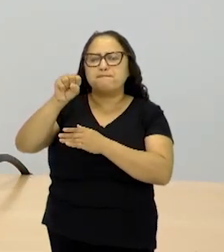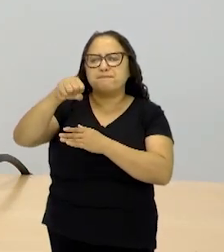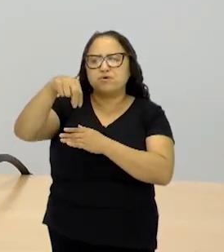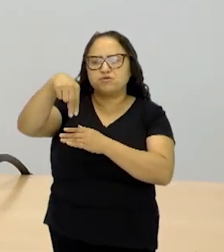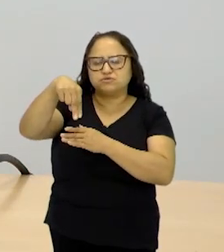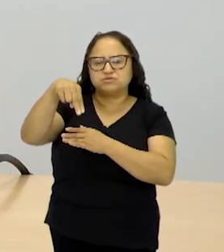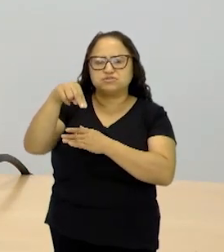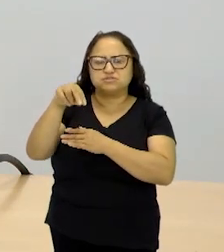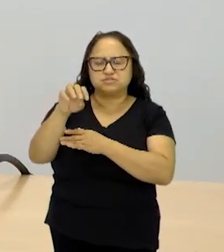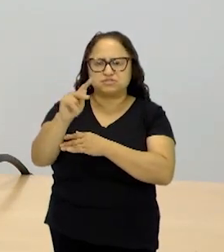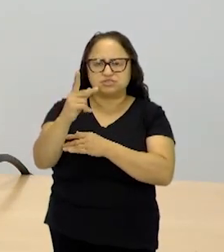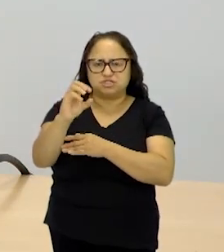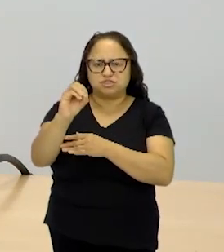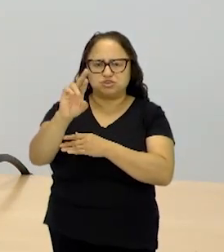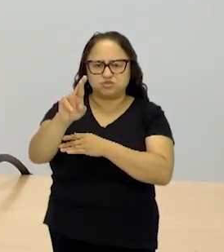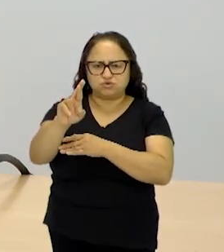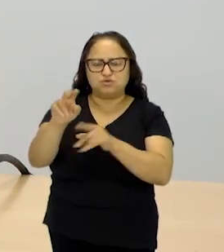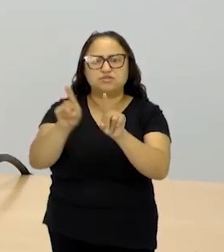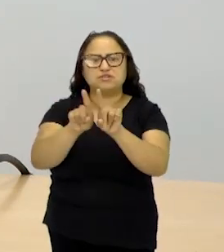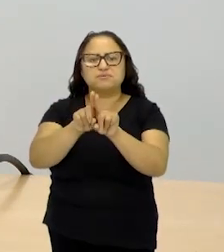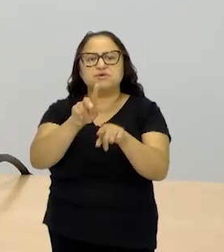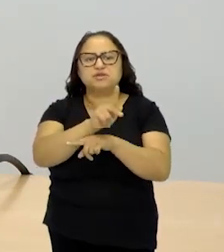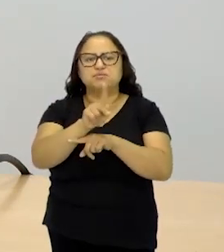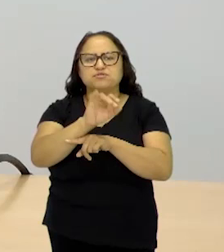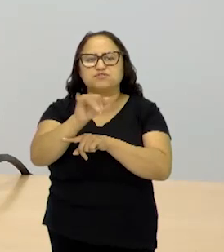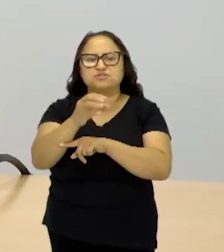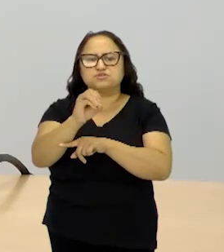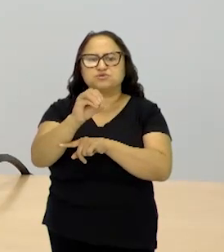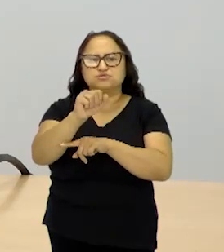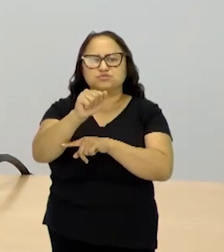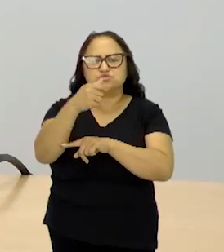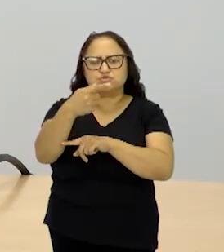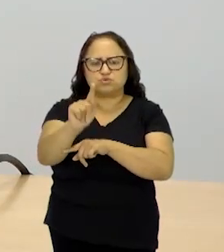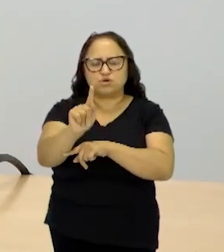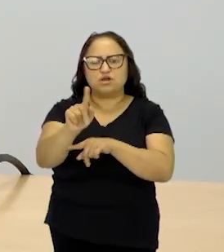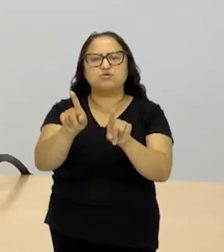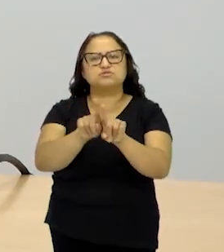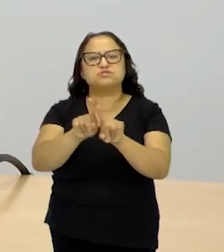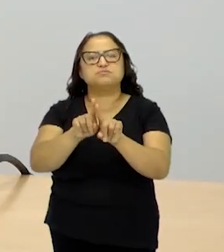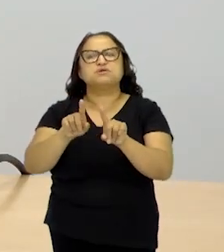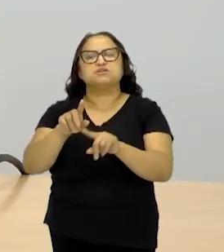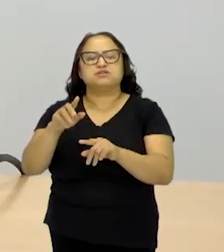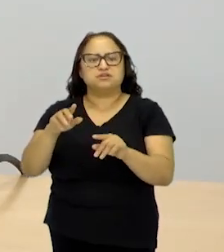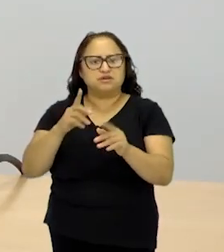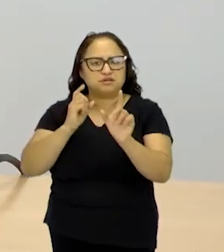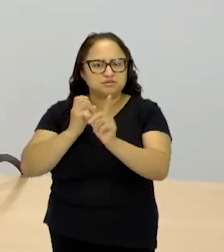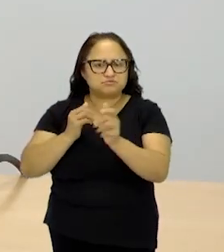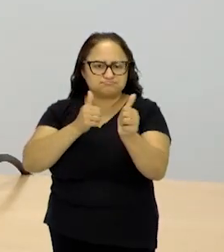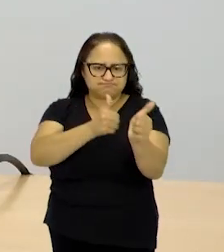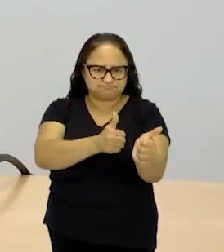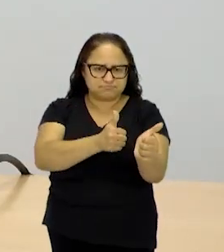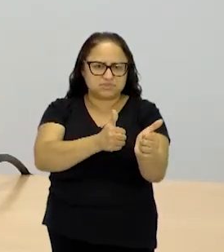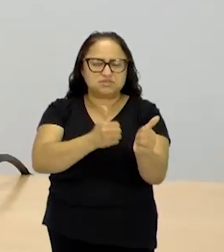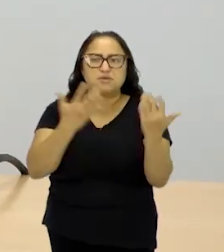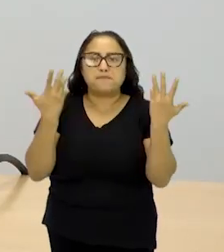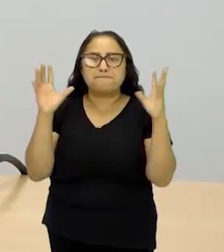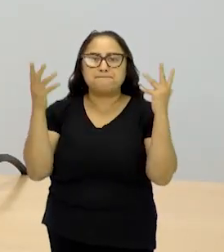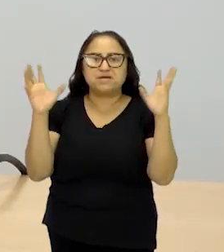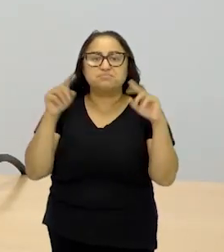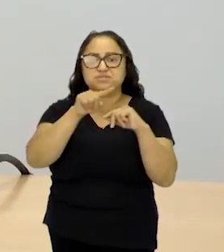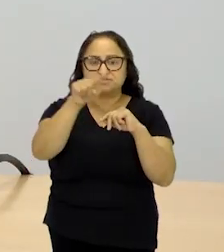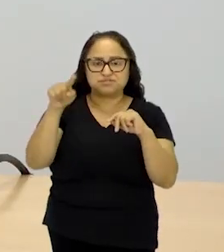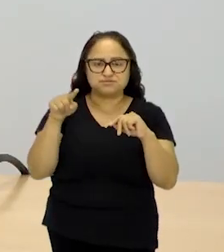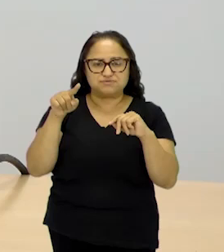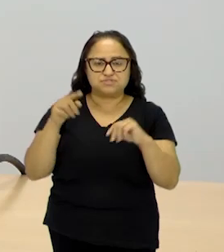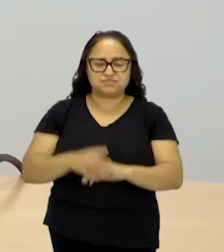Galo. Nós temos o professor João aqui também acompanhando a aula de vocês com os aluninhos lá da escola. E todos eles estão parabenizando todos vocês